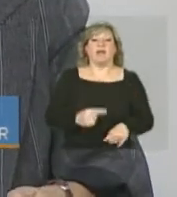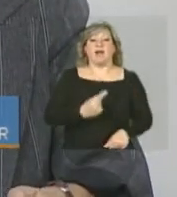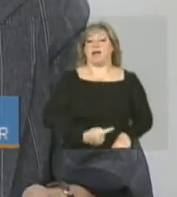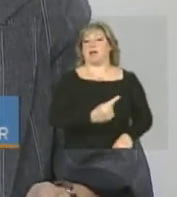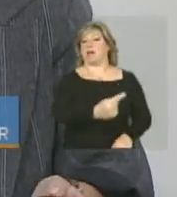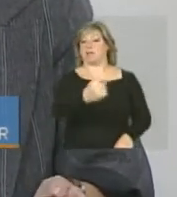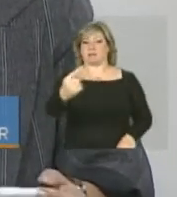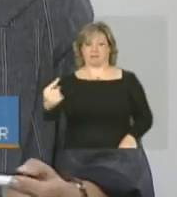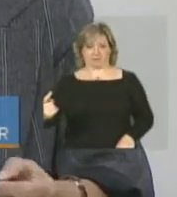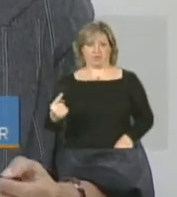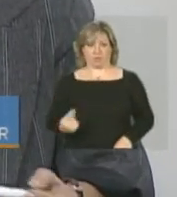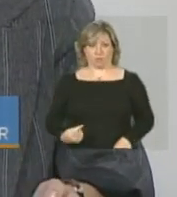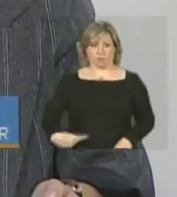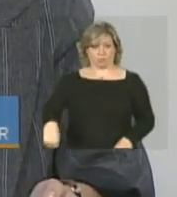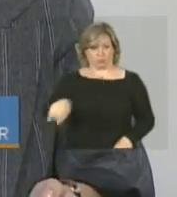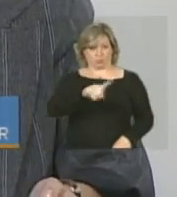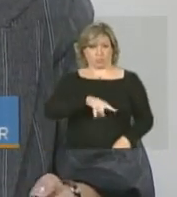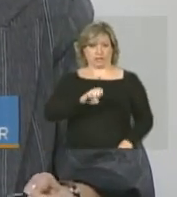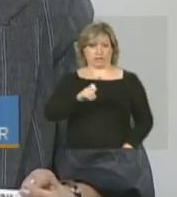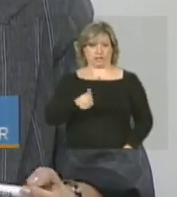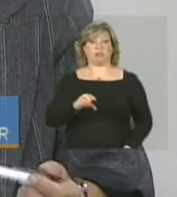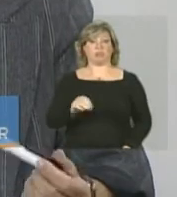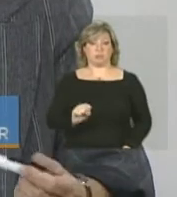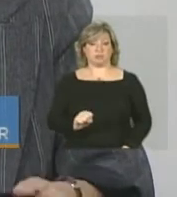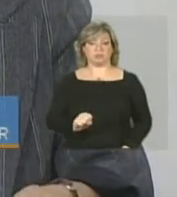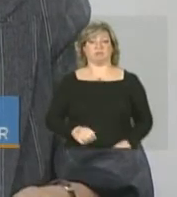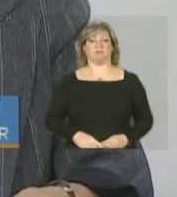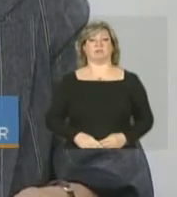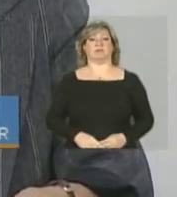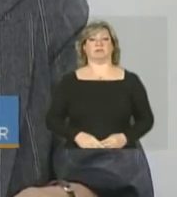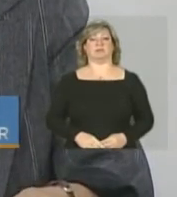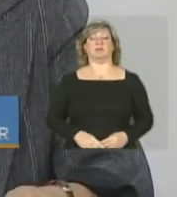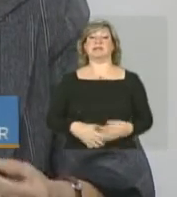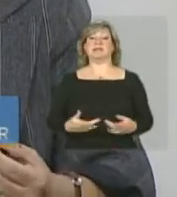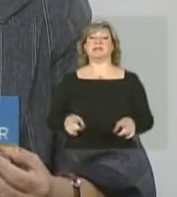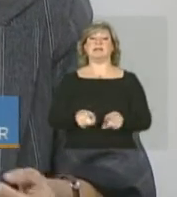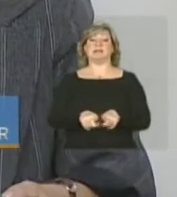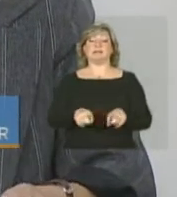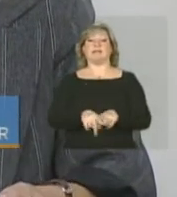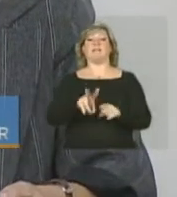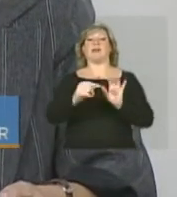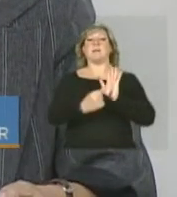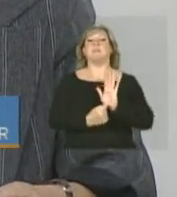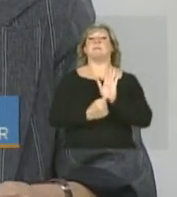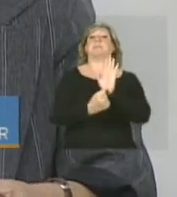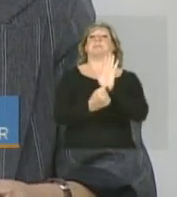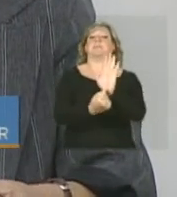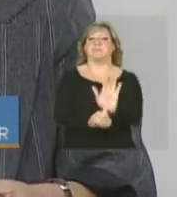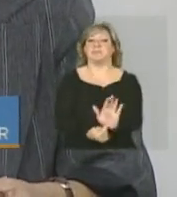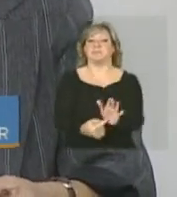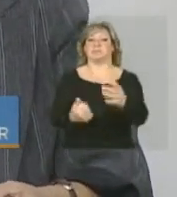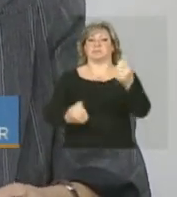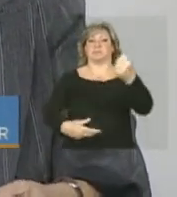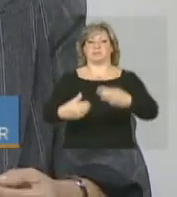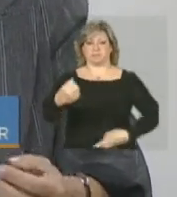um desses eixos, né? E que serão apresentados sob forma de um